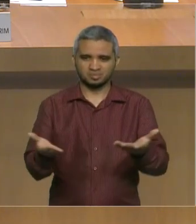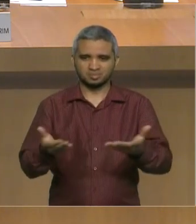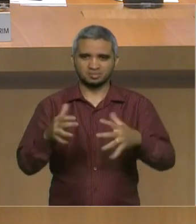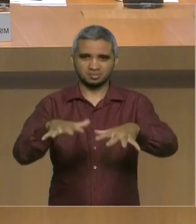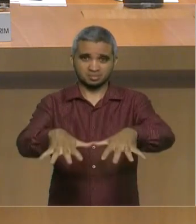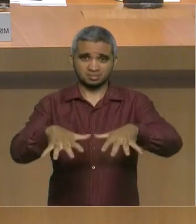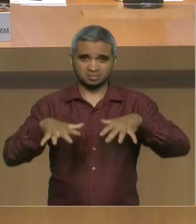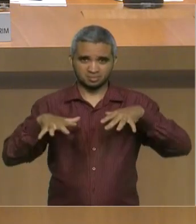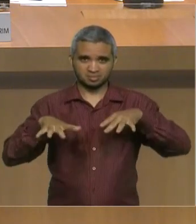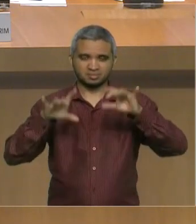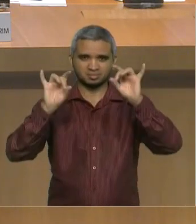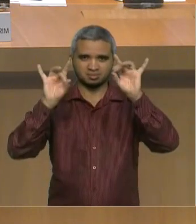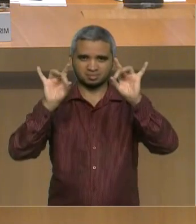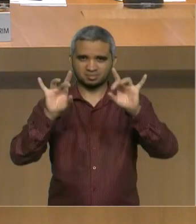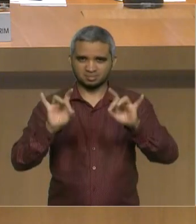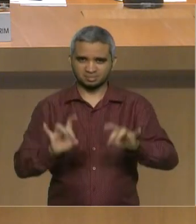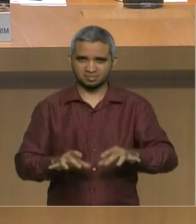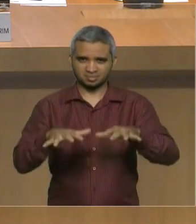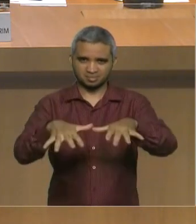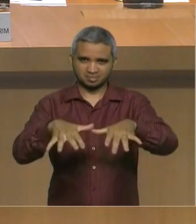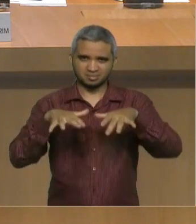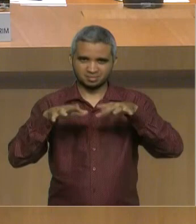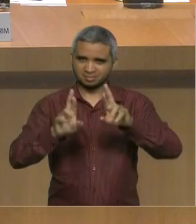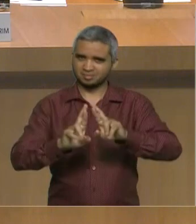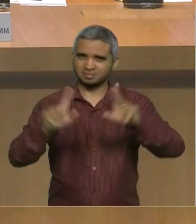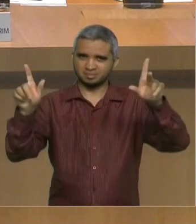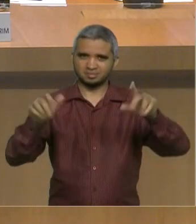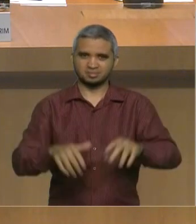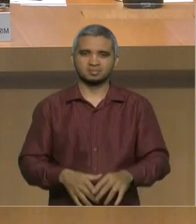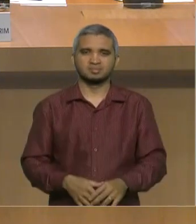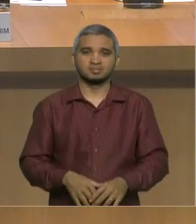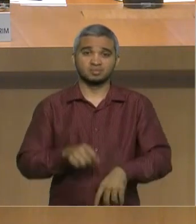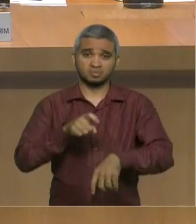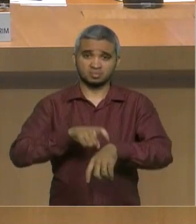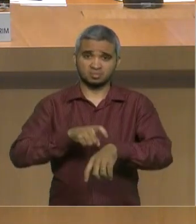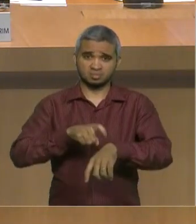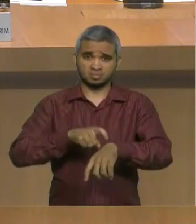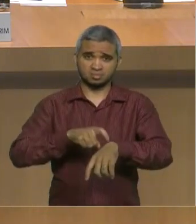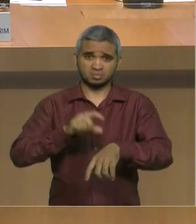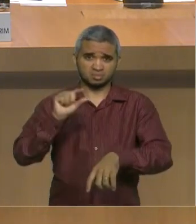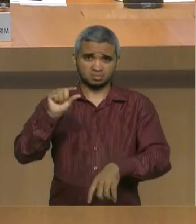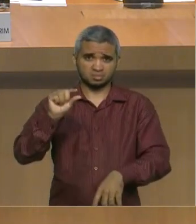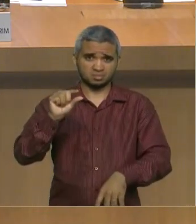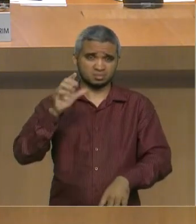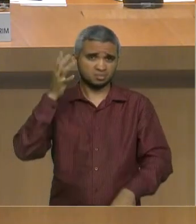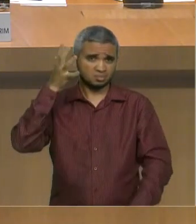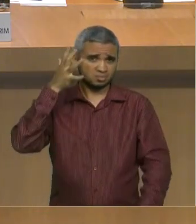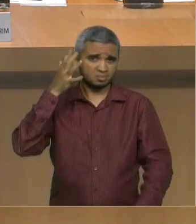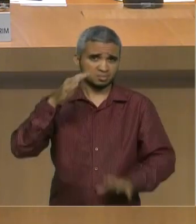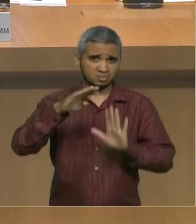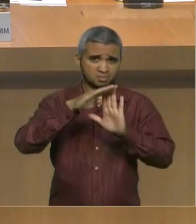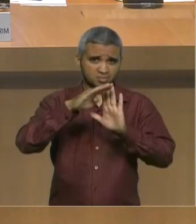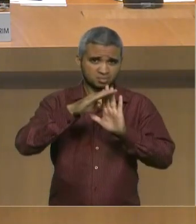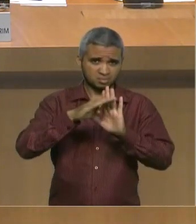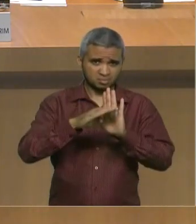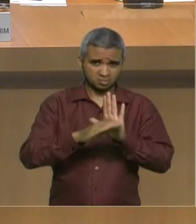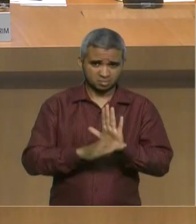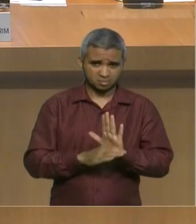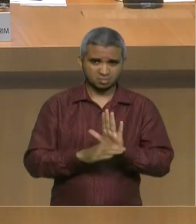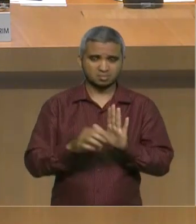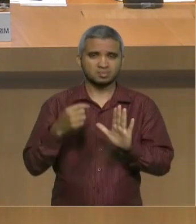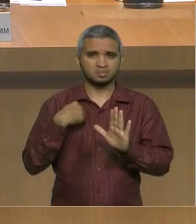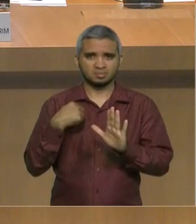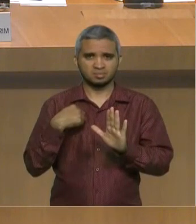André. Nós chegamos ao momento da ordem do dia. Eu vou conceder a palavra rapidamente à deputada